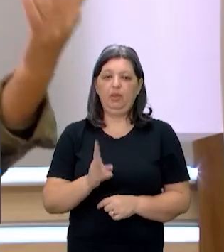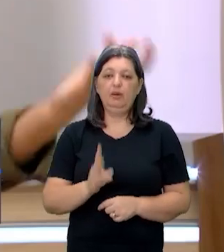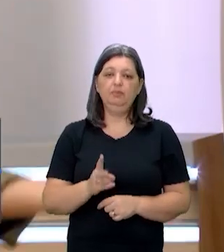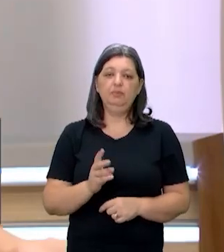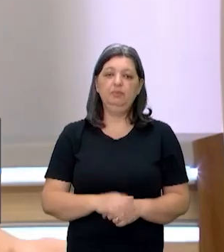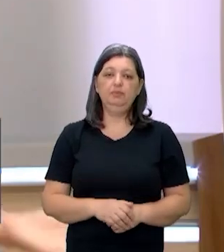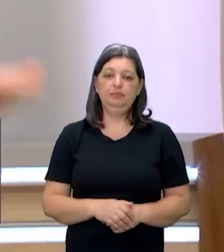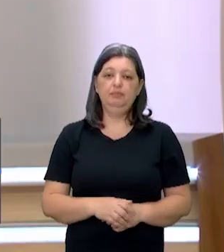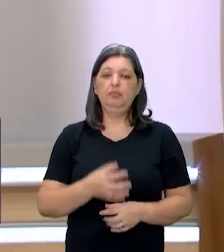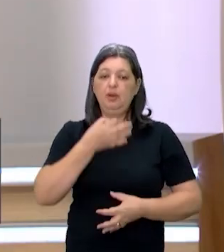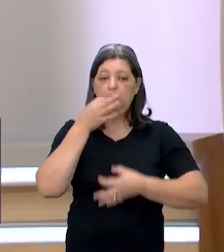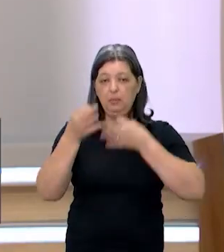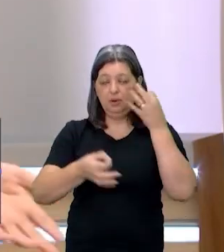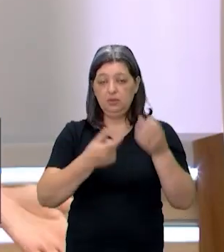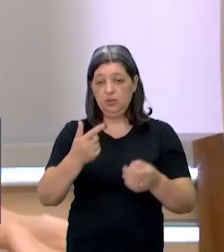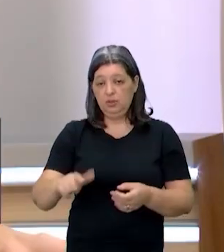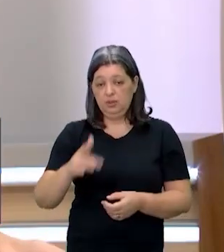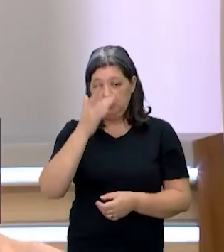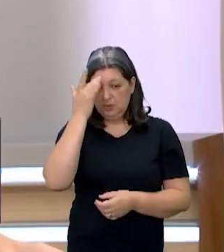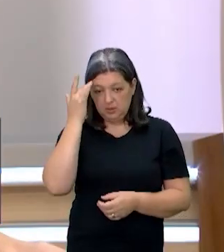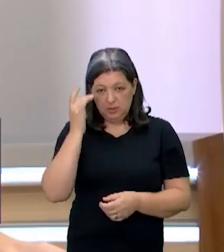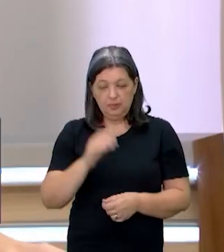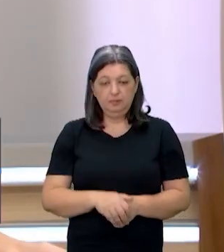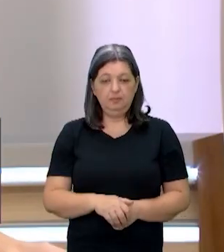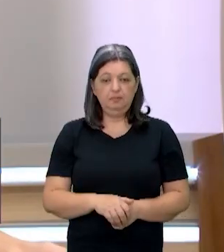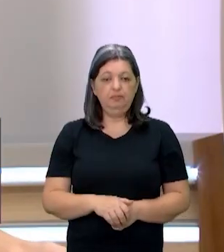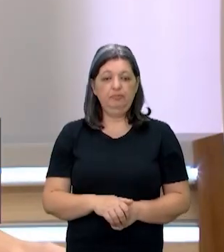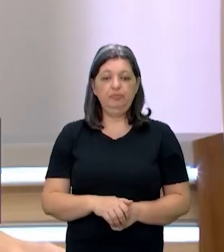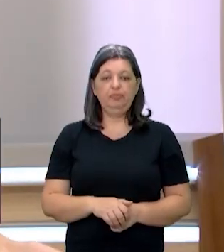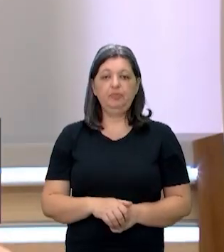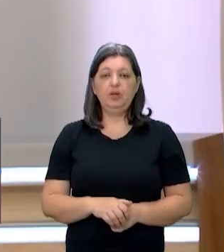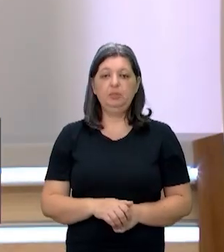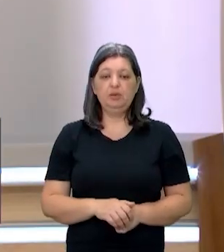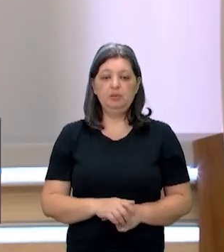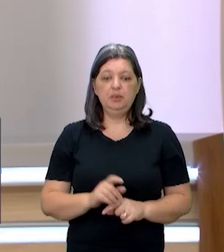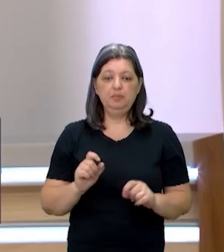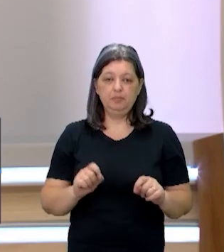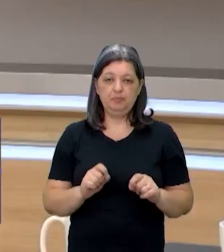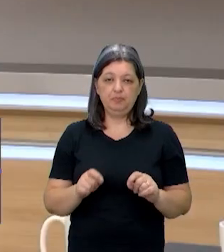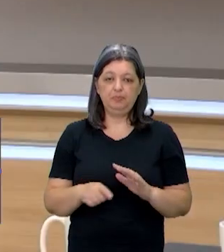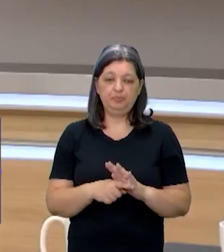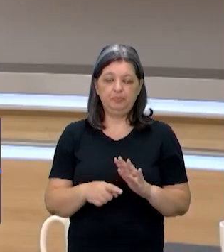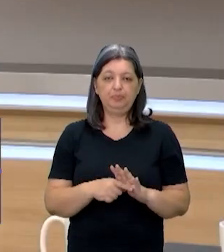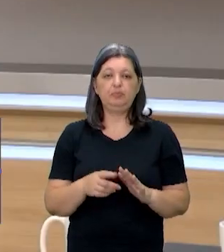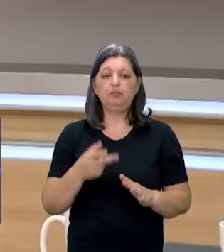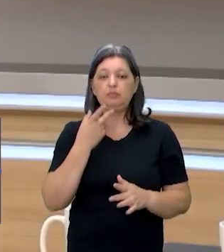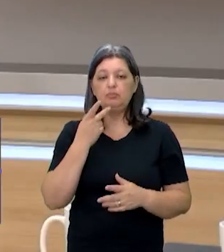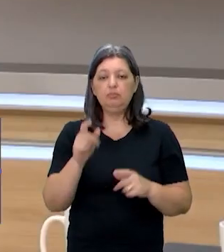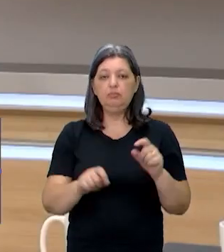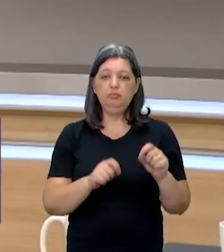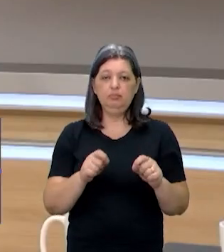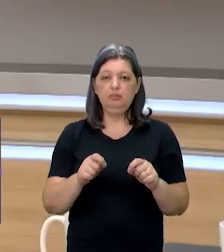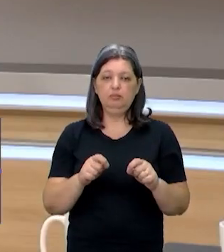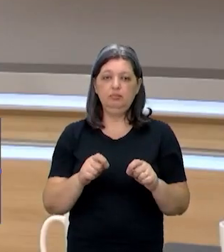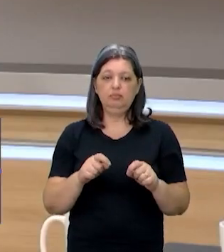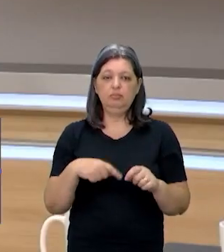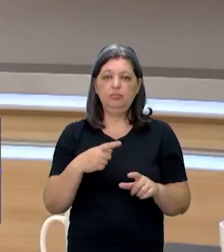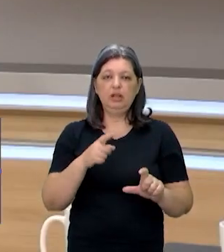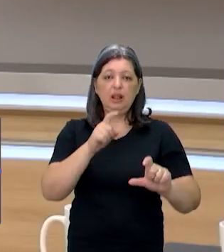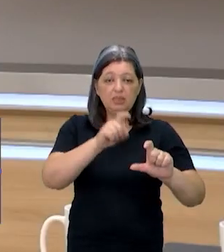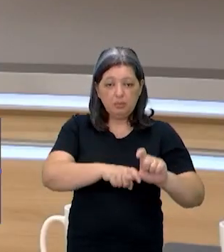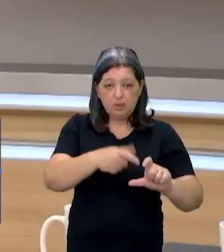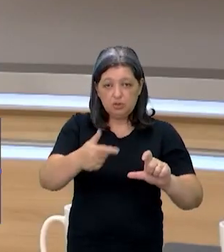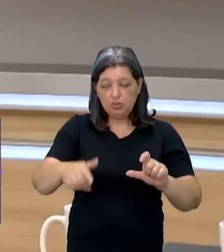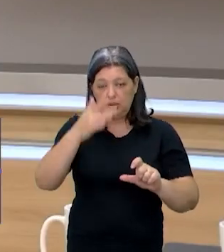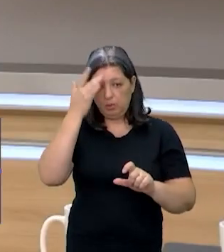da opinião do outro... a gente vai entrar em depressão. O Clóvis de Barros, eu vi uma palestra dele, ele falando que quando a gente depende do